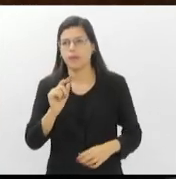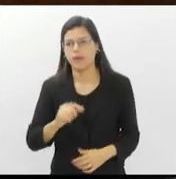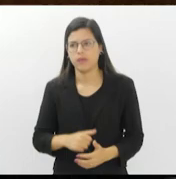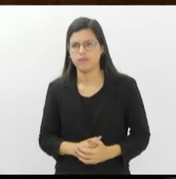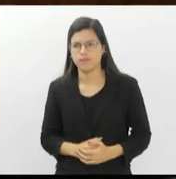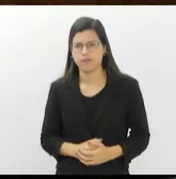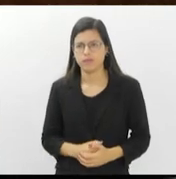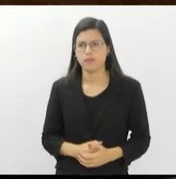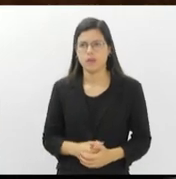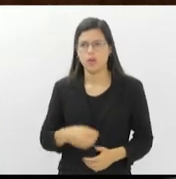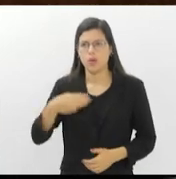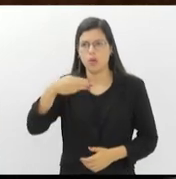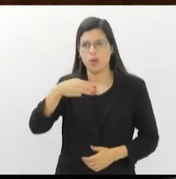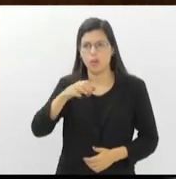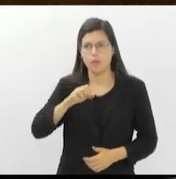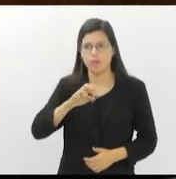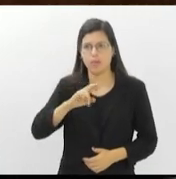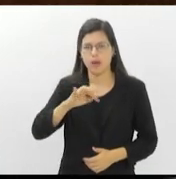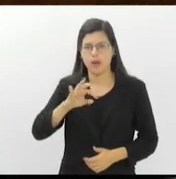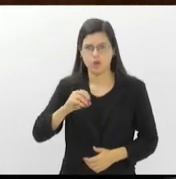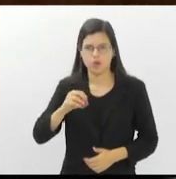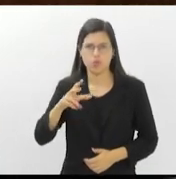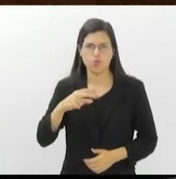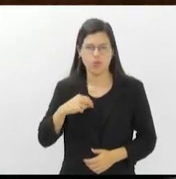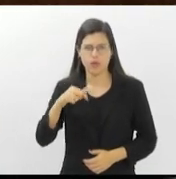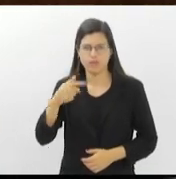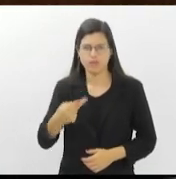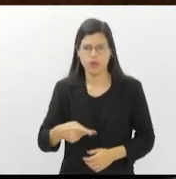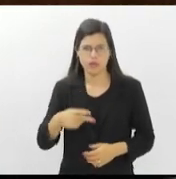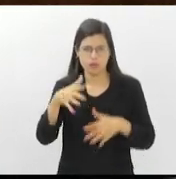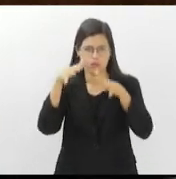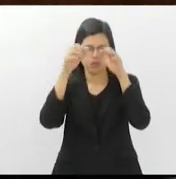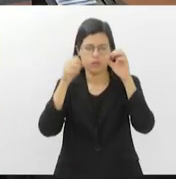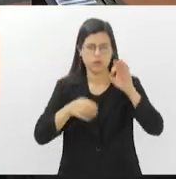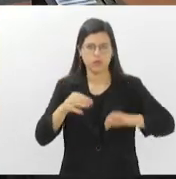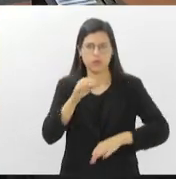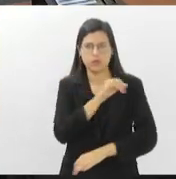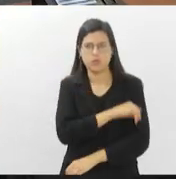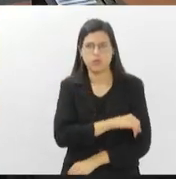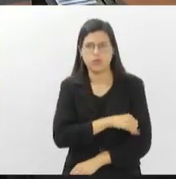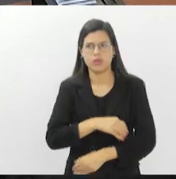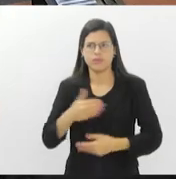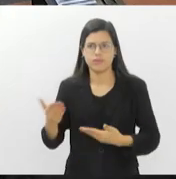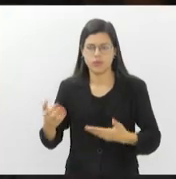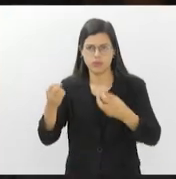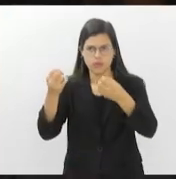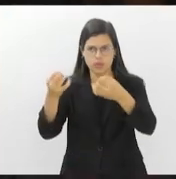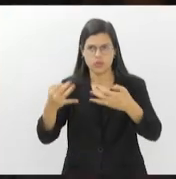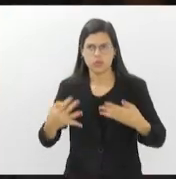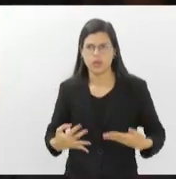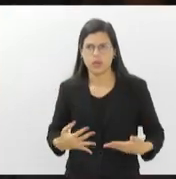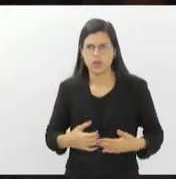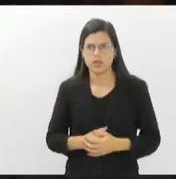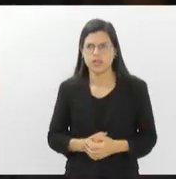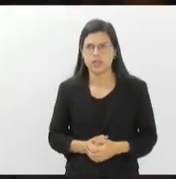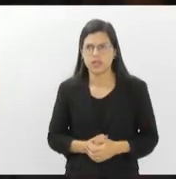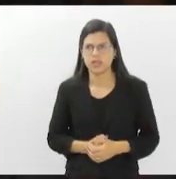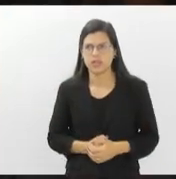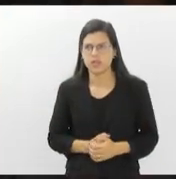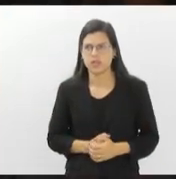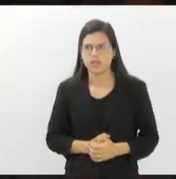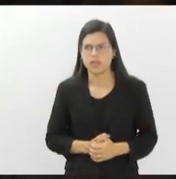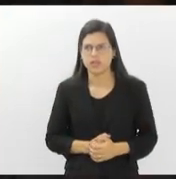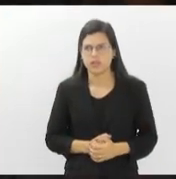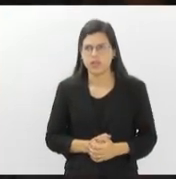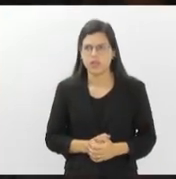o mérito aqui no TJ. Obrigado, então, senhora presidente. Está aí o esclarecimento dado. A primeira